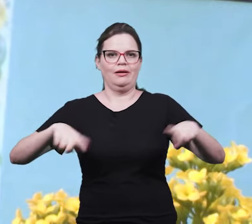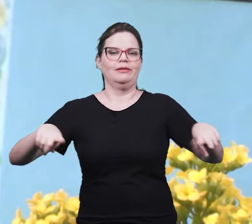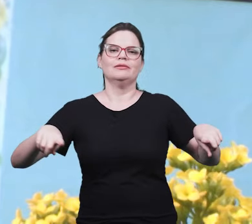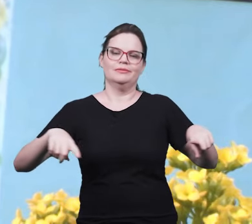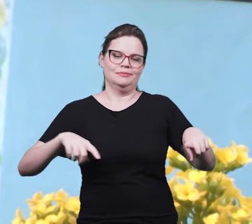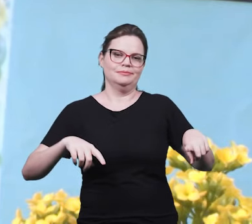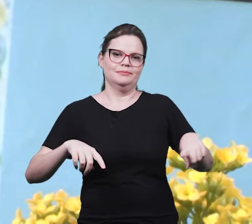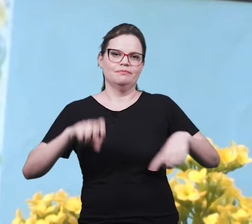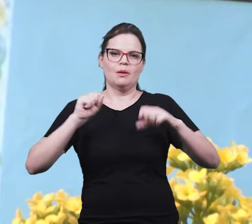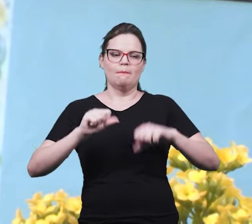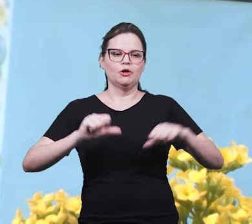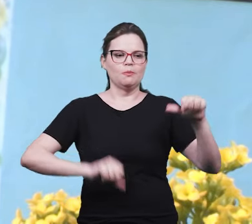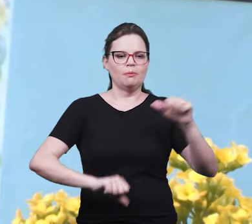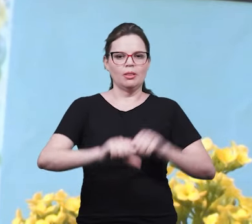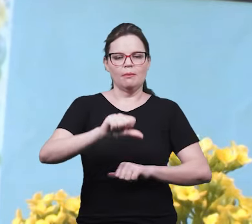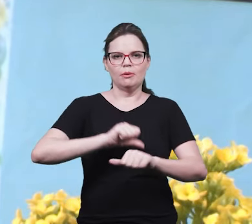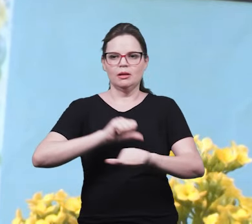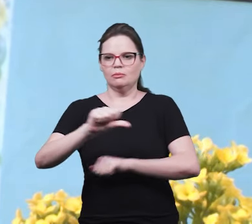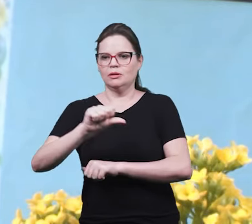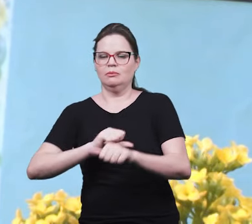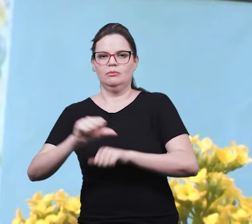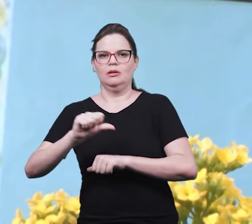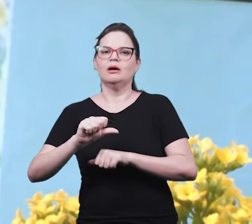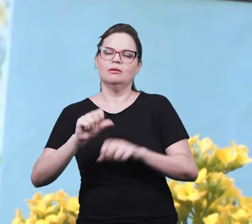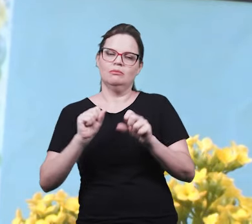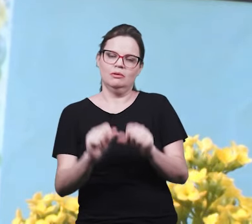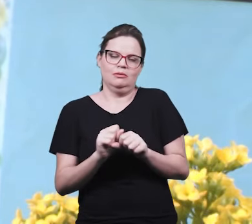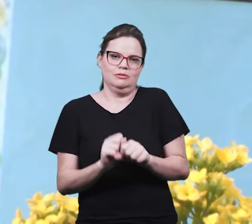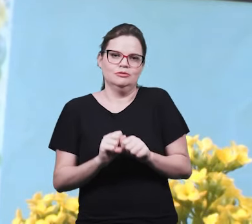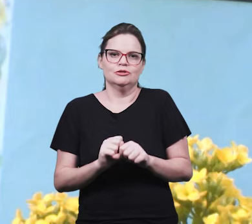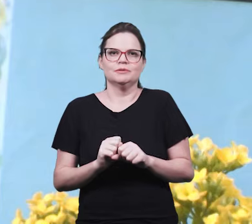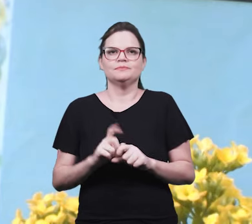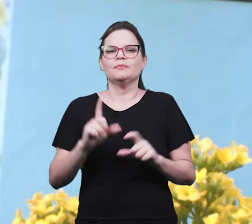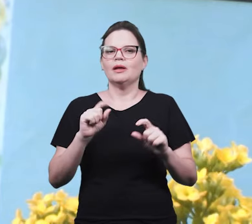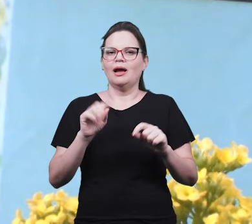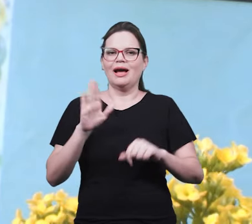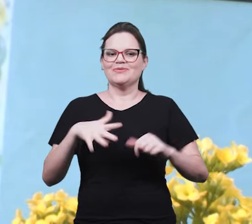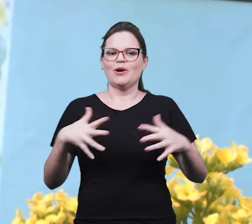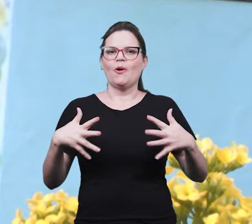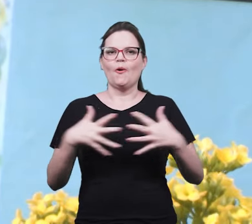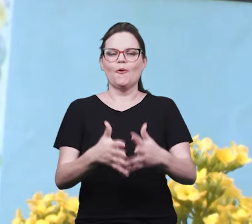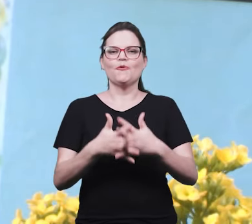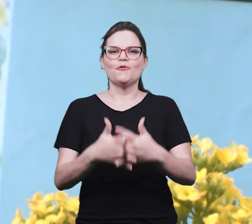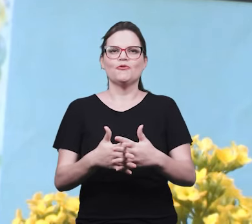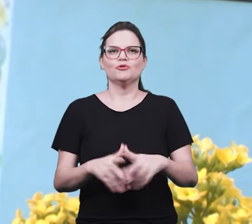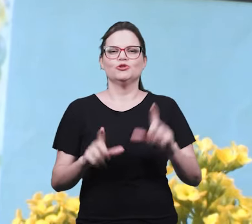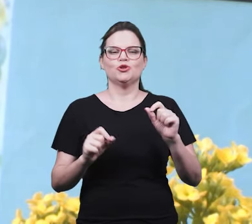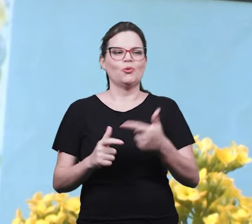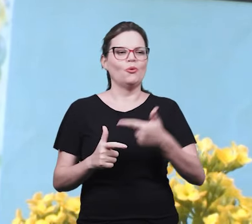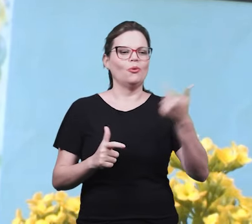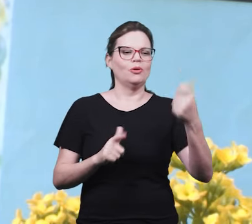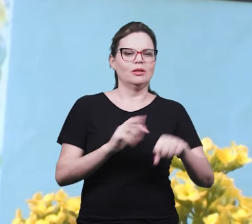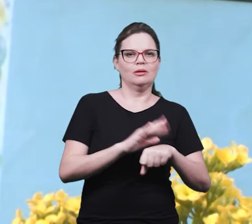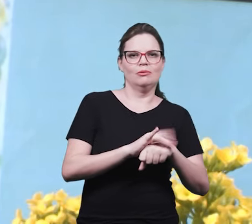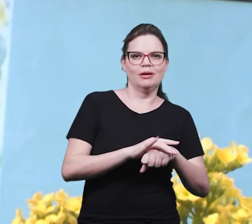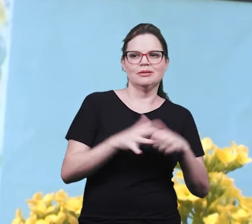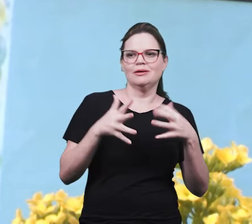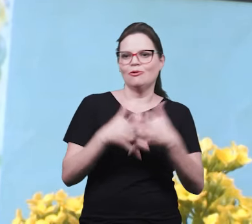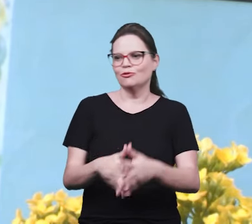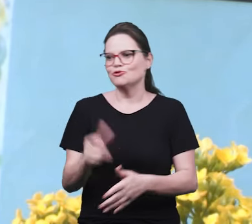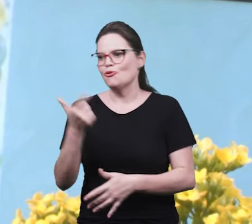pessoa e mudam com o passar do tempo, o que muitas vezes confunde com os sinais de outras